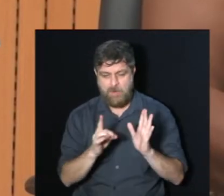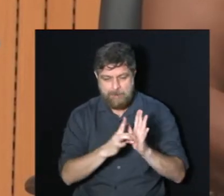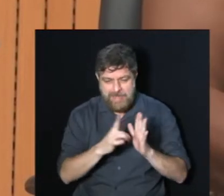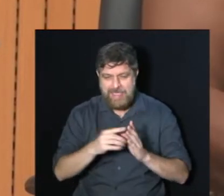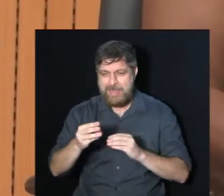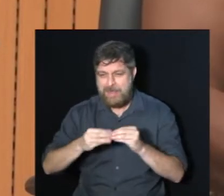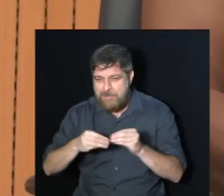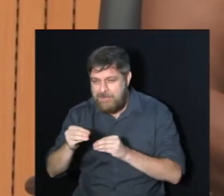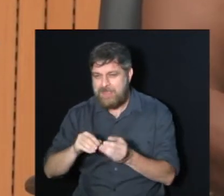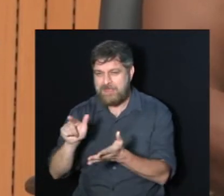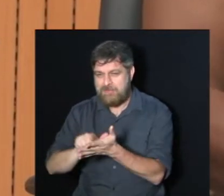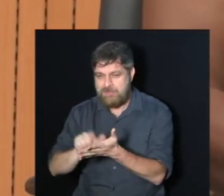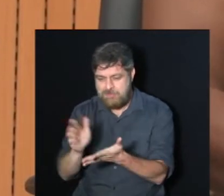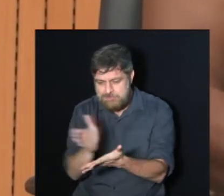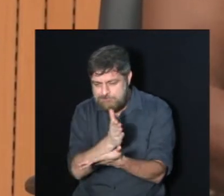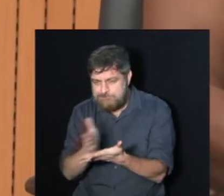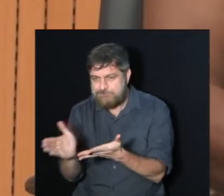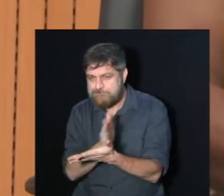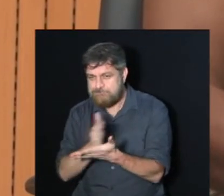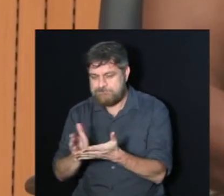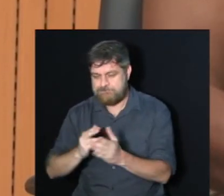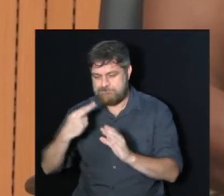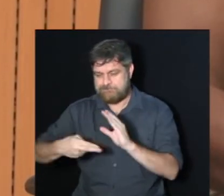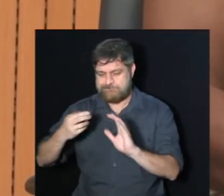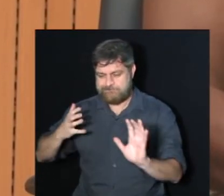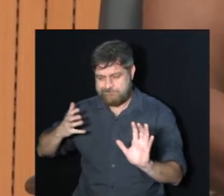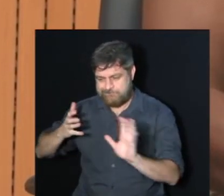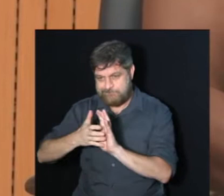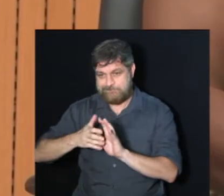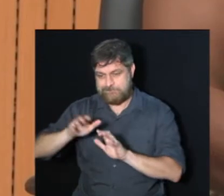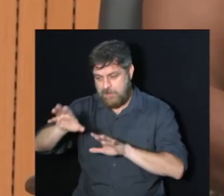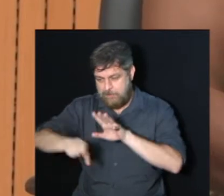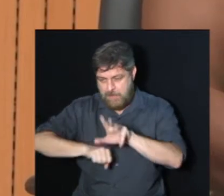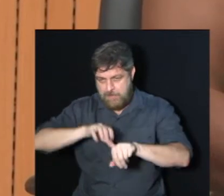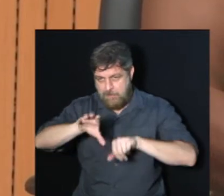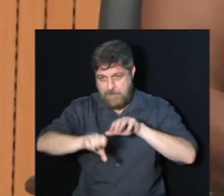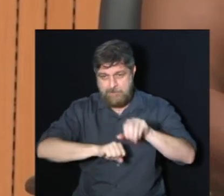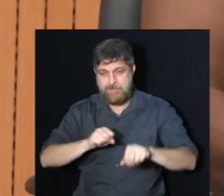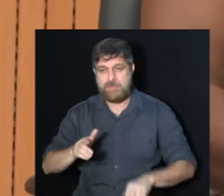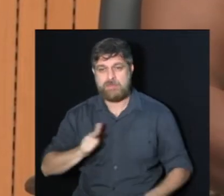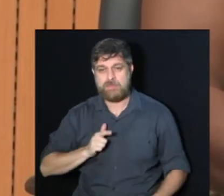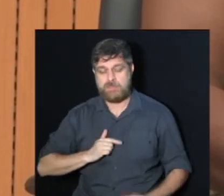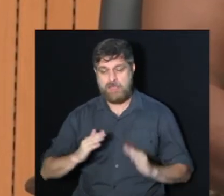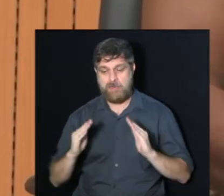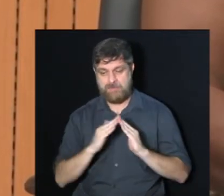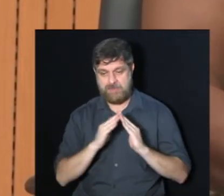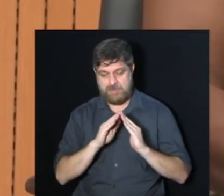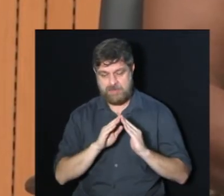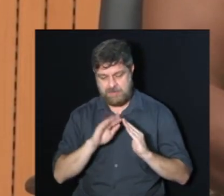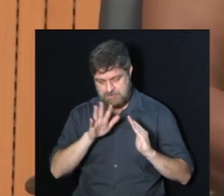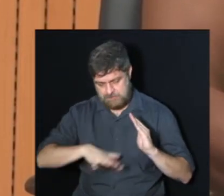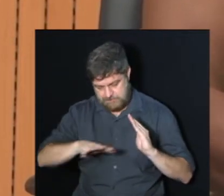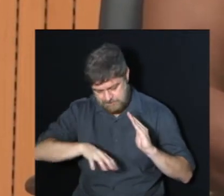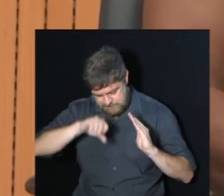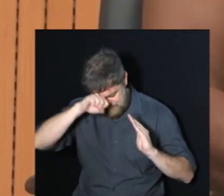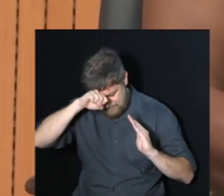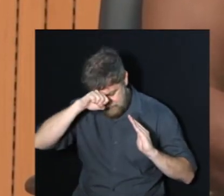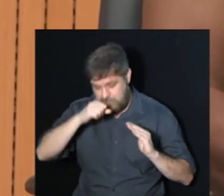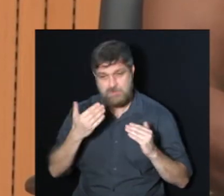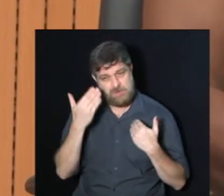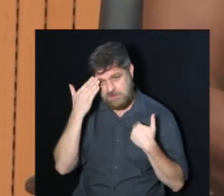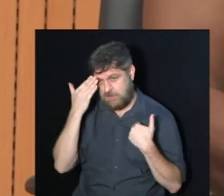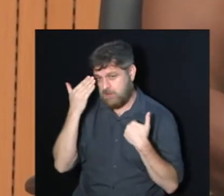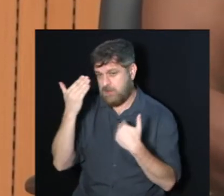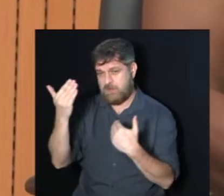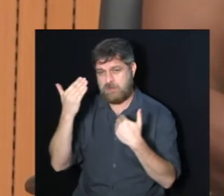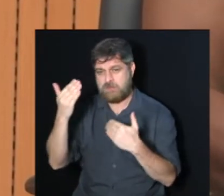e a Jéssica. Minha casa, minhas filhas, a família Angolomenha, muito agradecido. E, mais